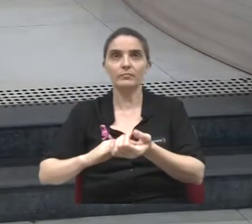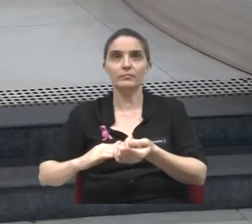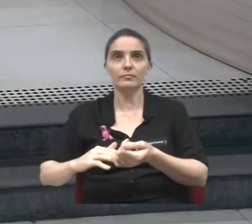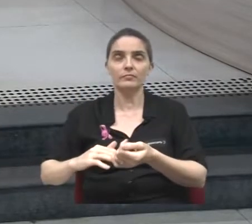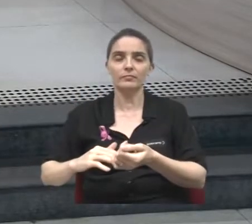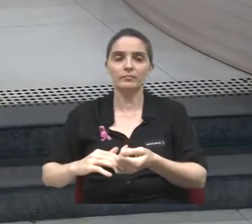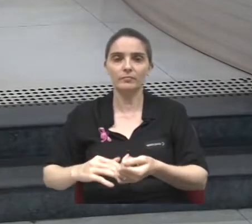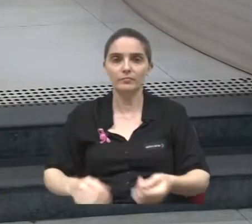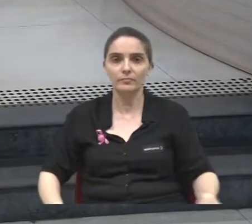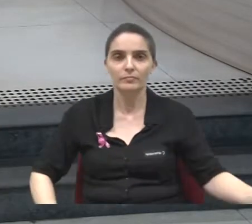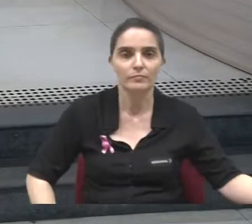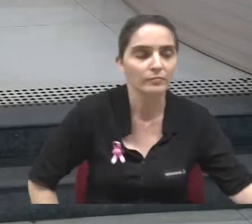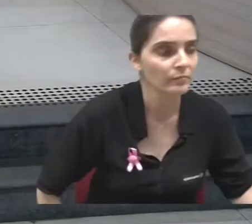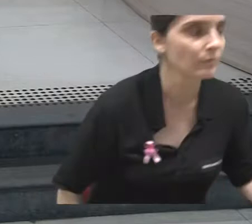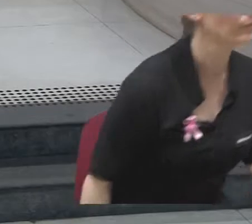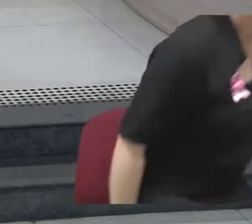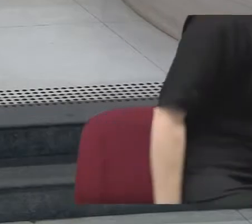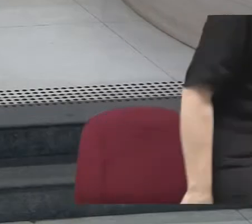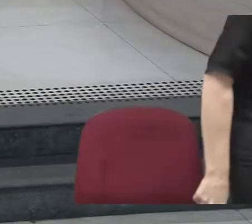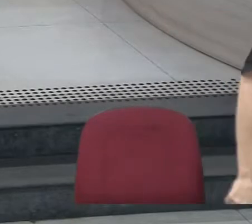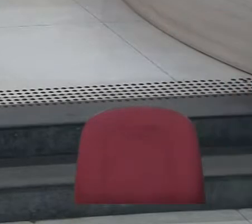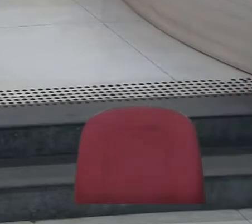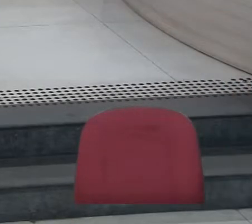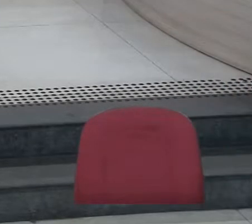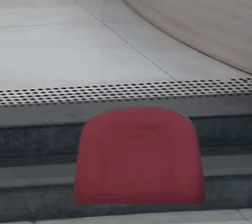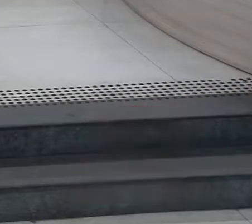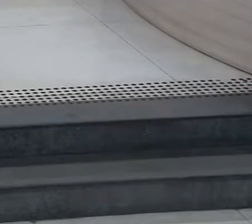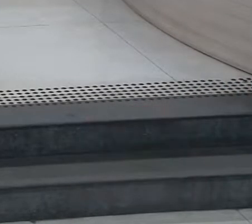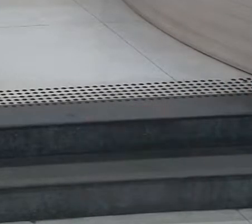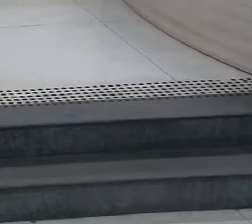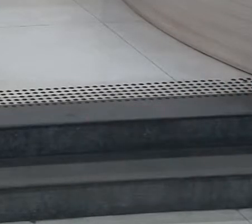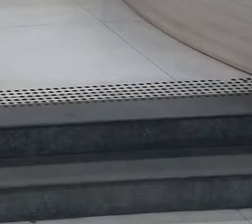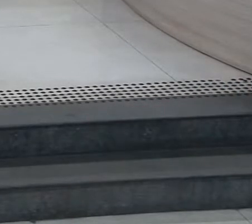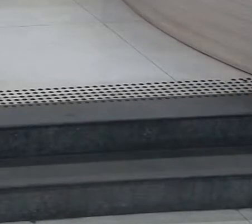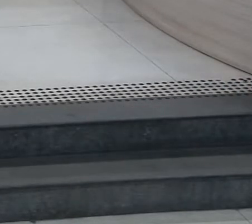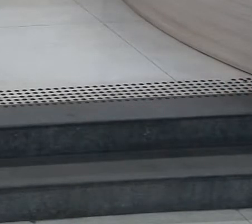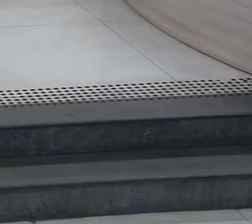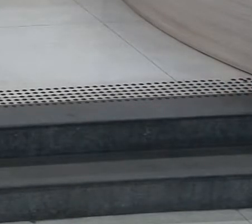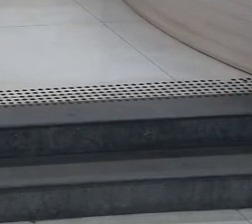Deus, tudo bem.